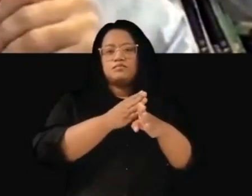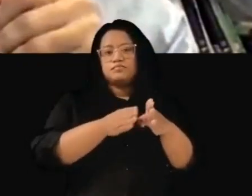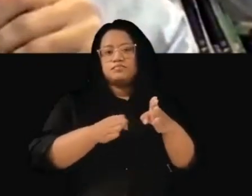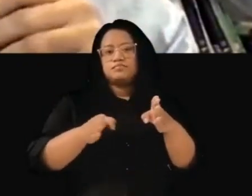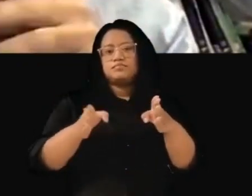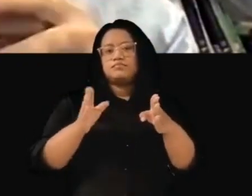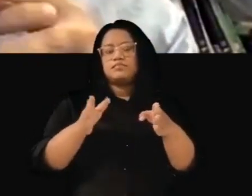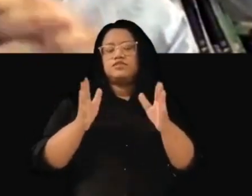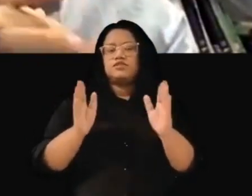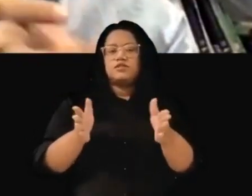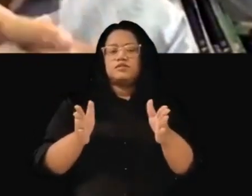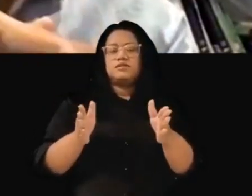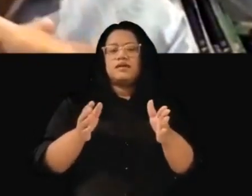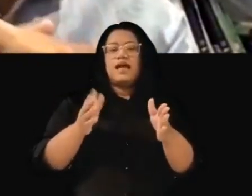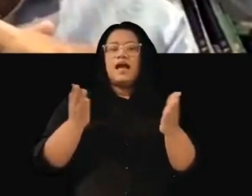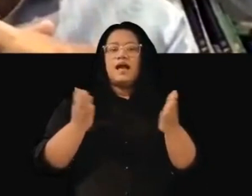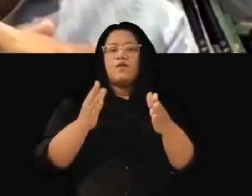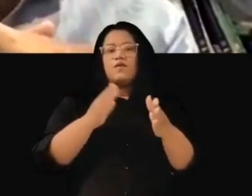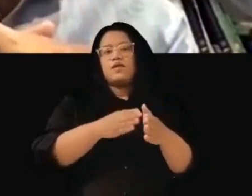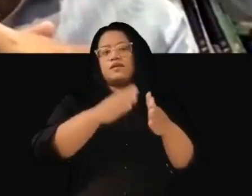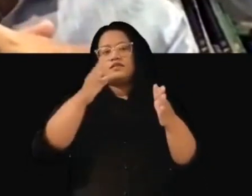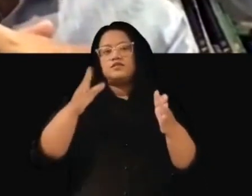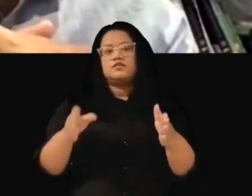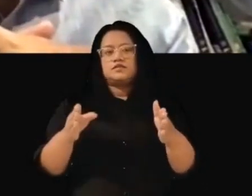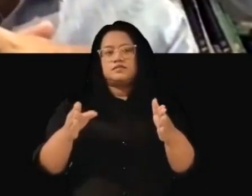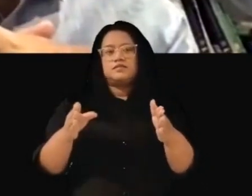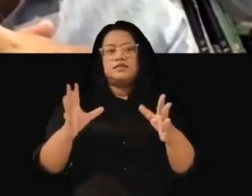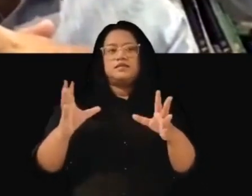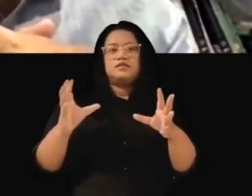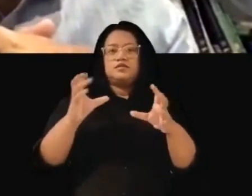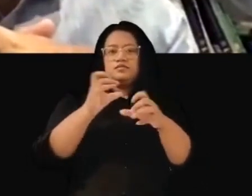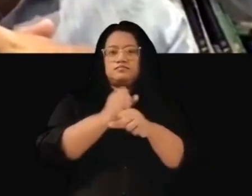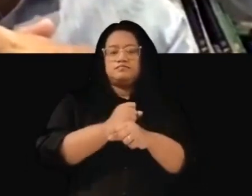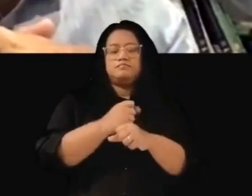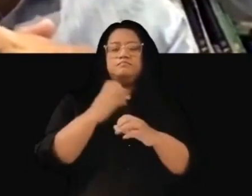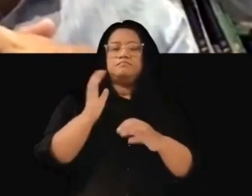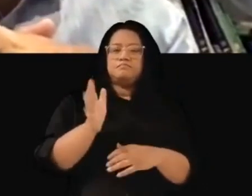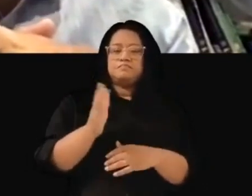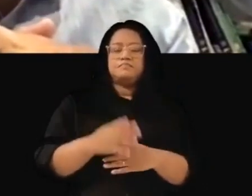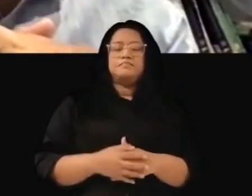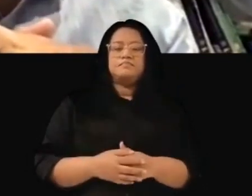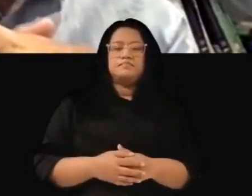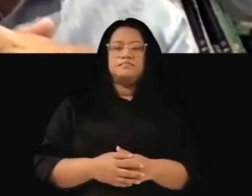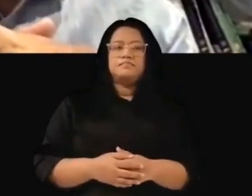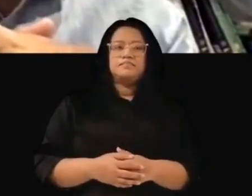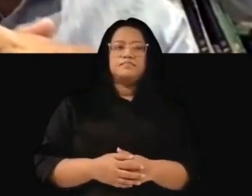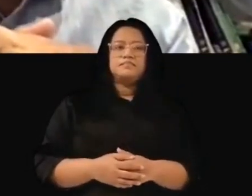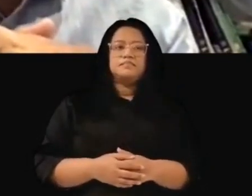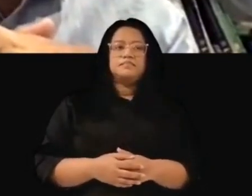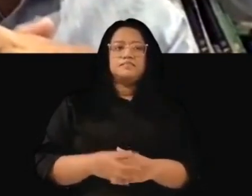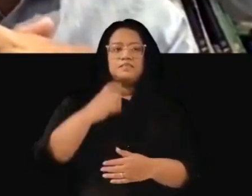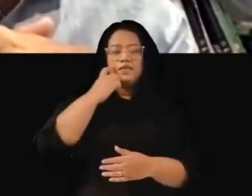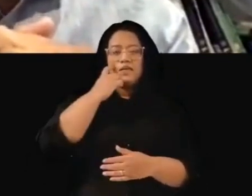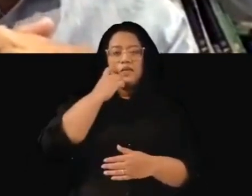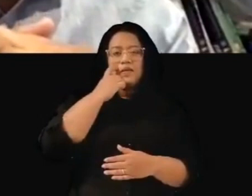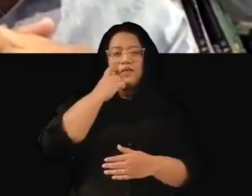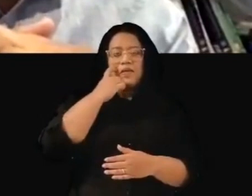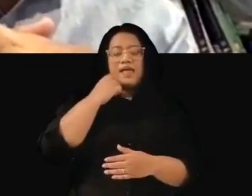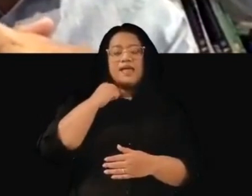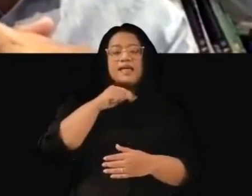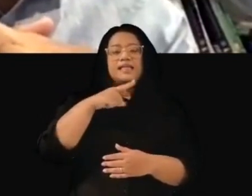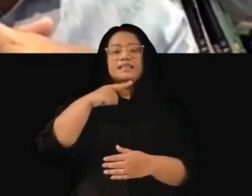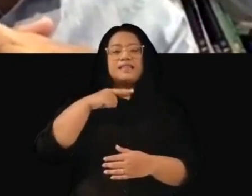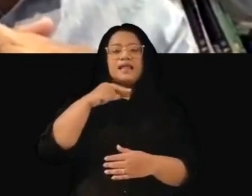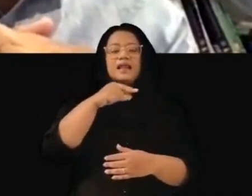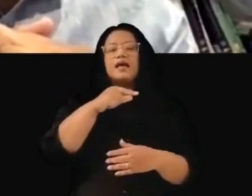estamos na segunda metade da segunda década do século XXI. Essa pergunta cabe hoje, não há dúvida, né? Nós